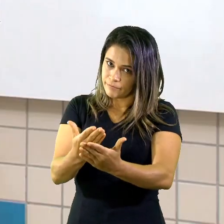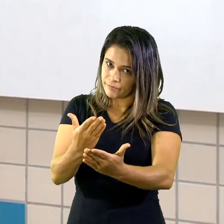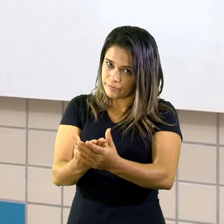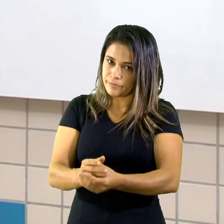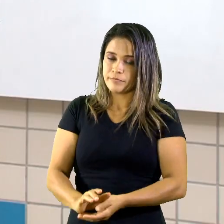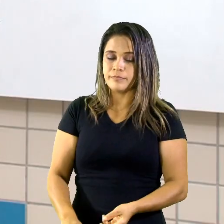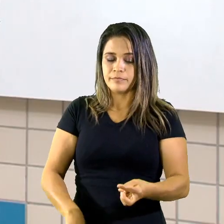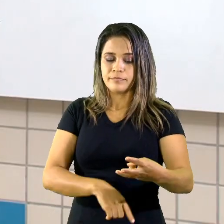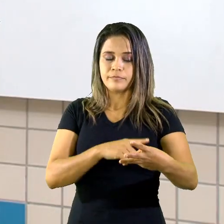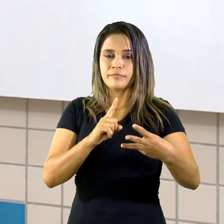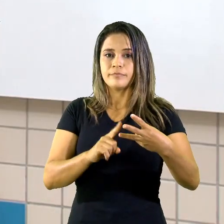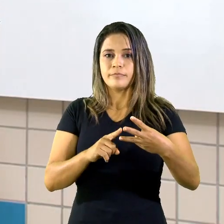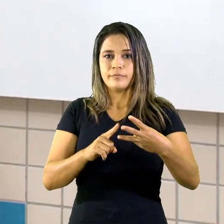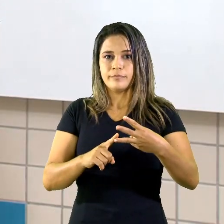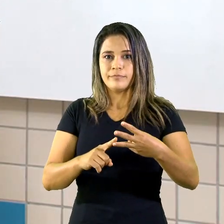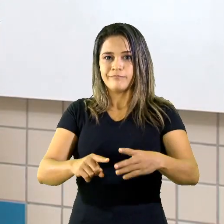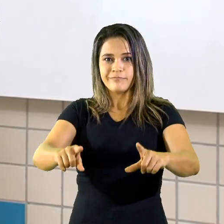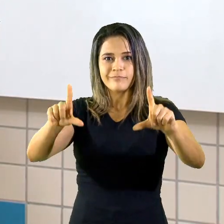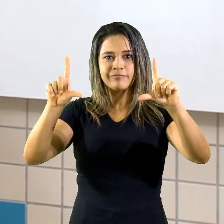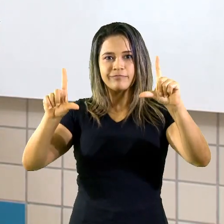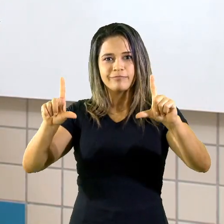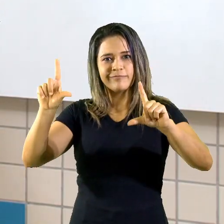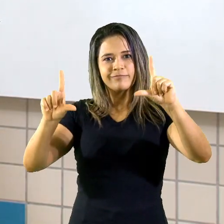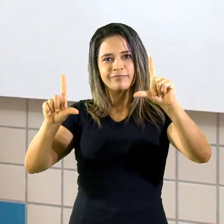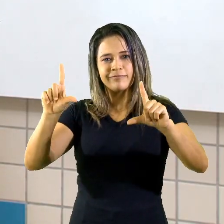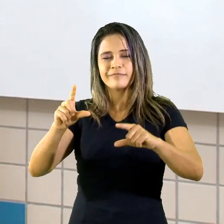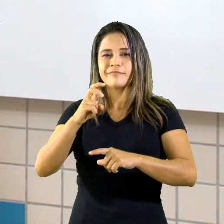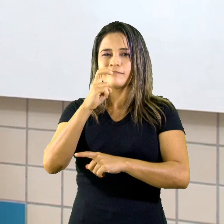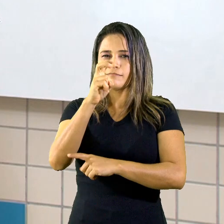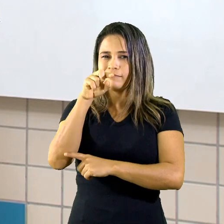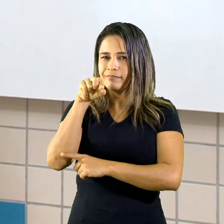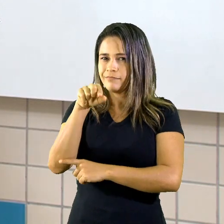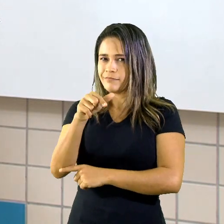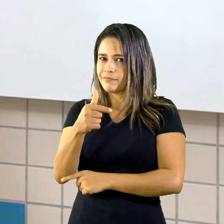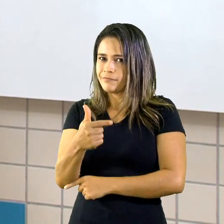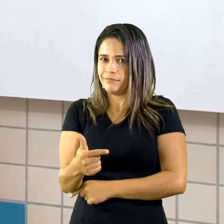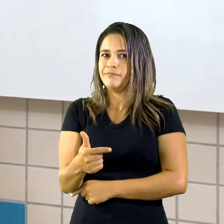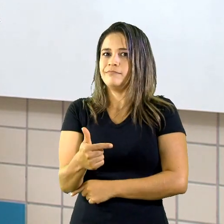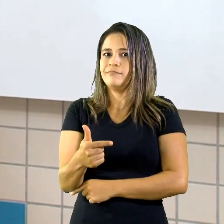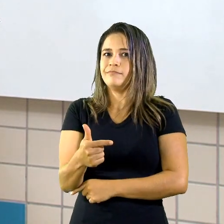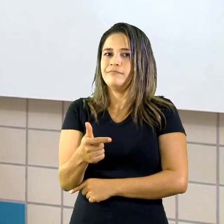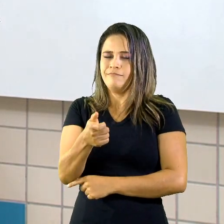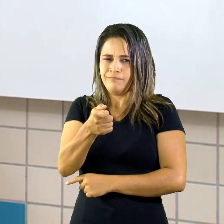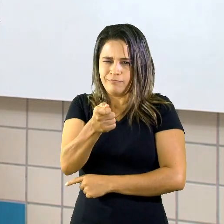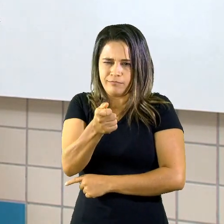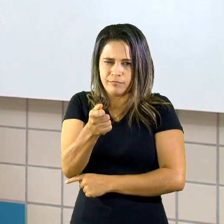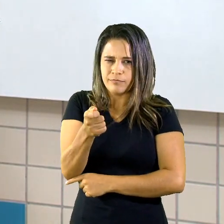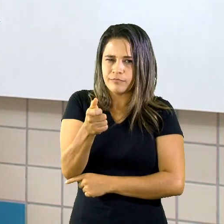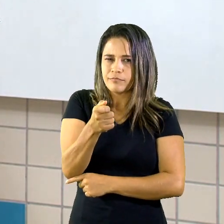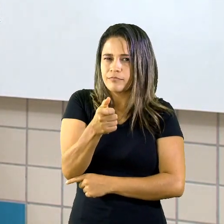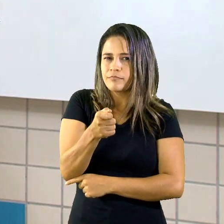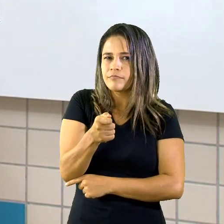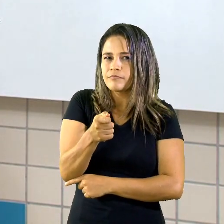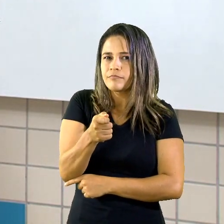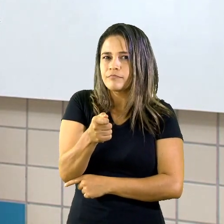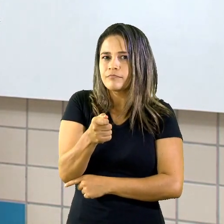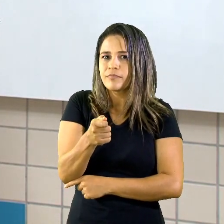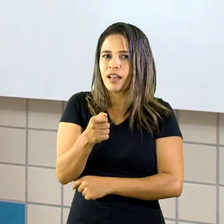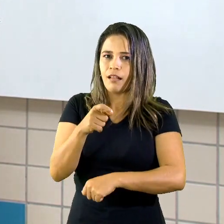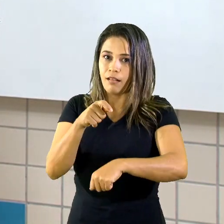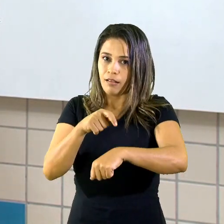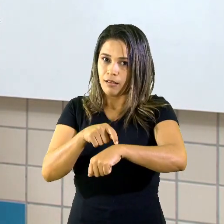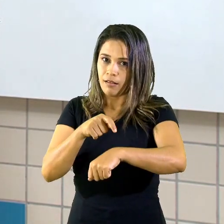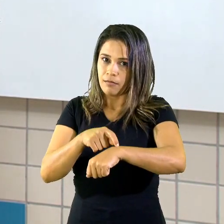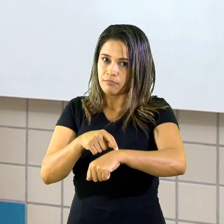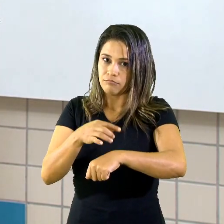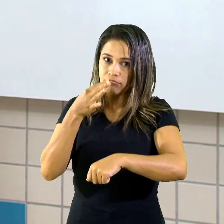o canal 5.2 que você pode sintonizar na sua televisão. Você sintoniza, se atenta para os horários das